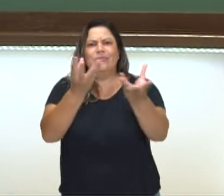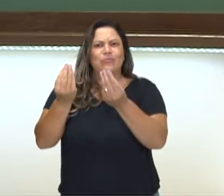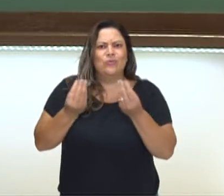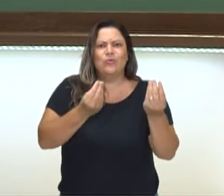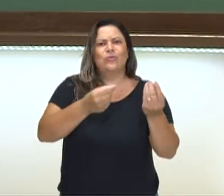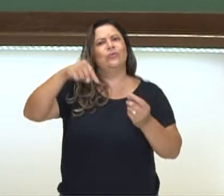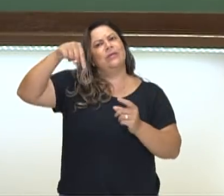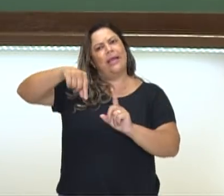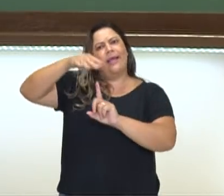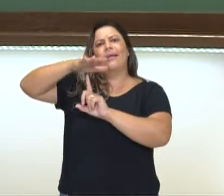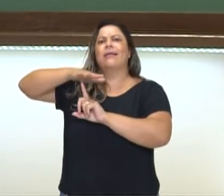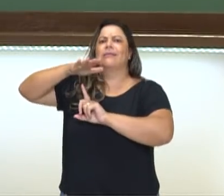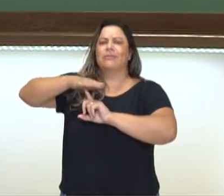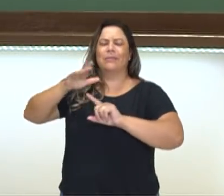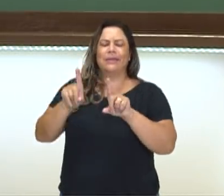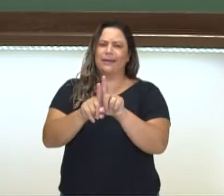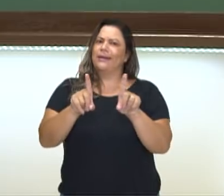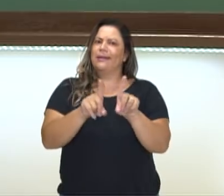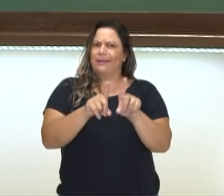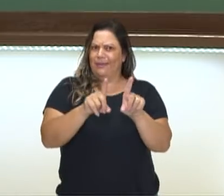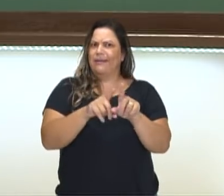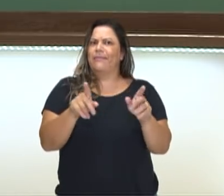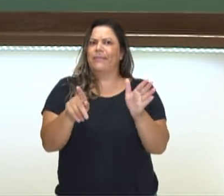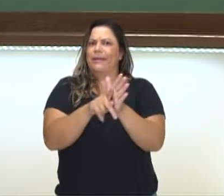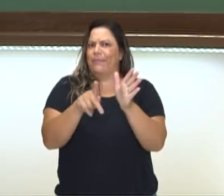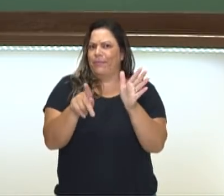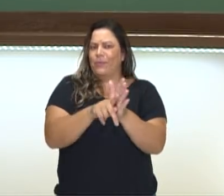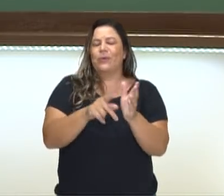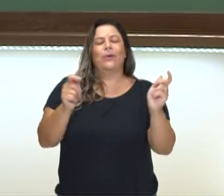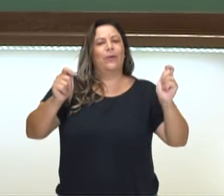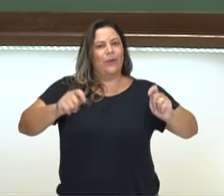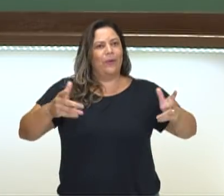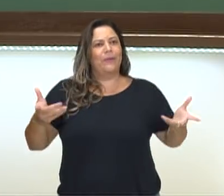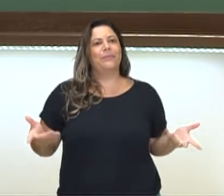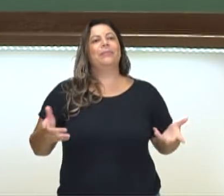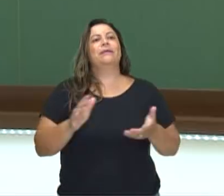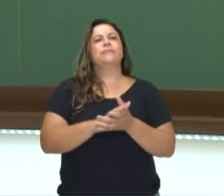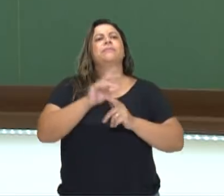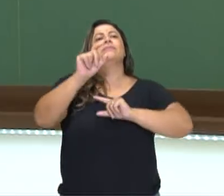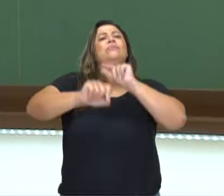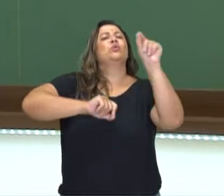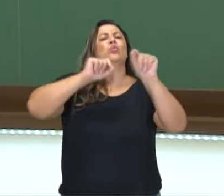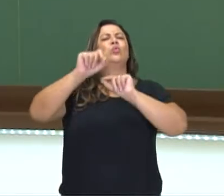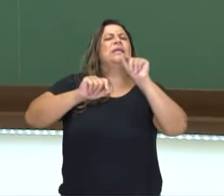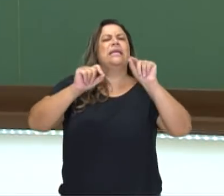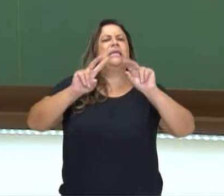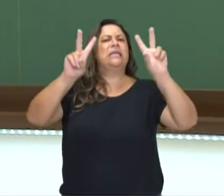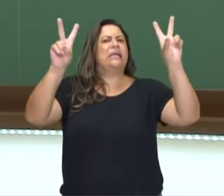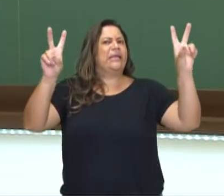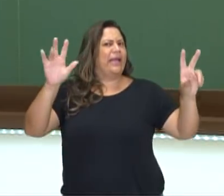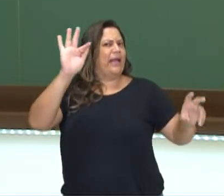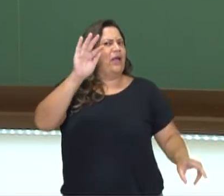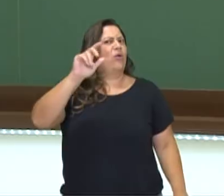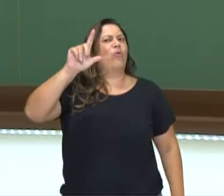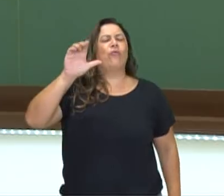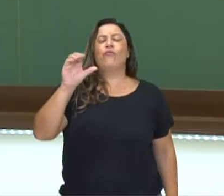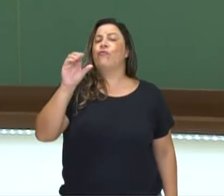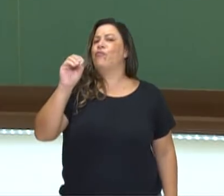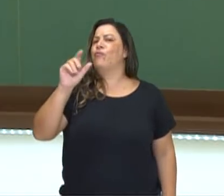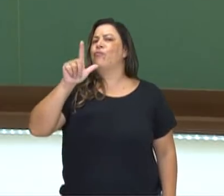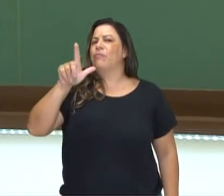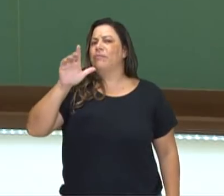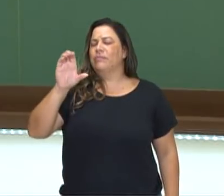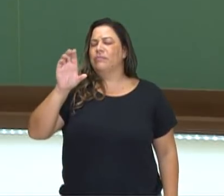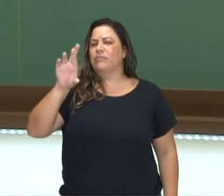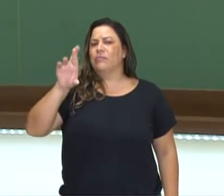tem características bem próprias. Bom, o que é o folclore? Você sabe? Saberia dizer em